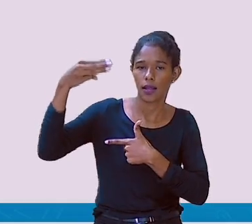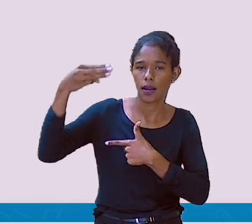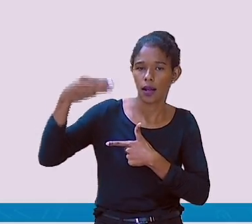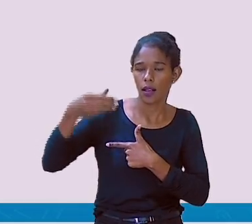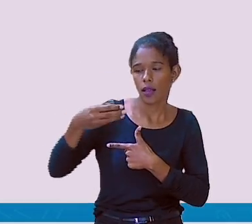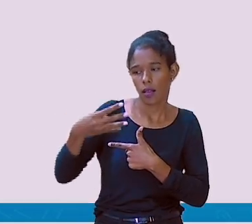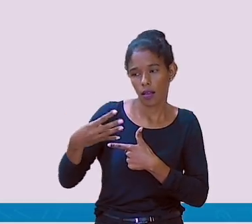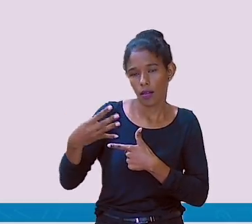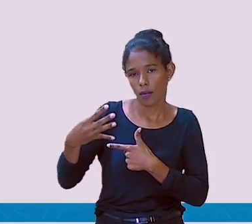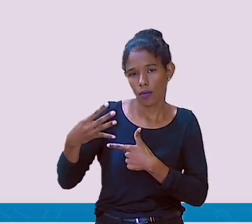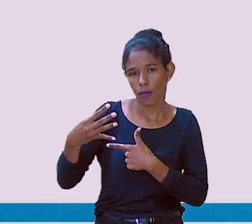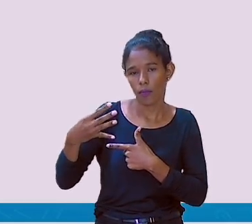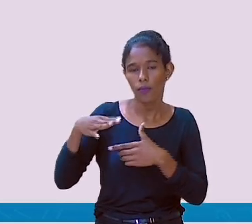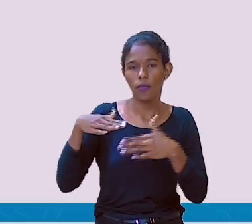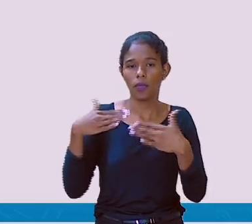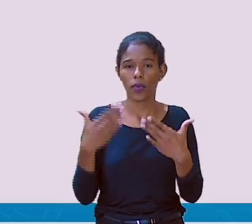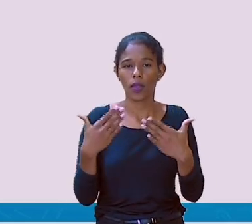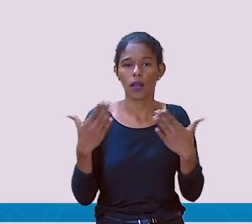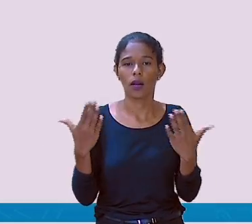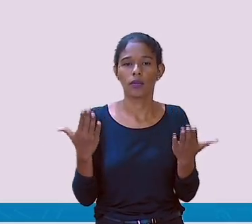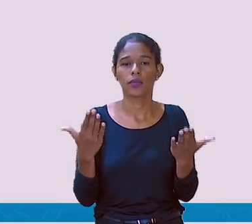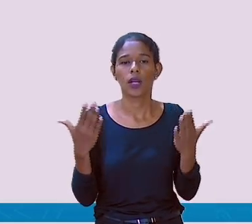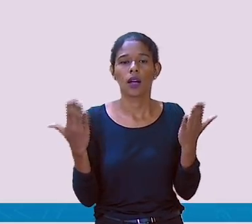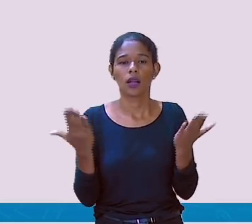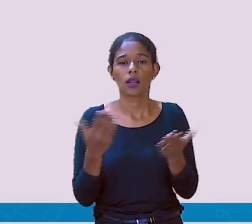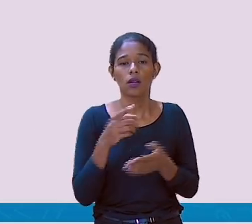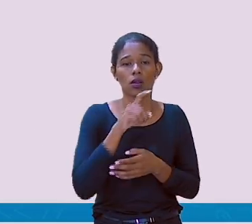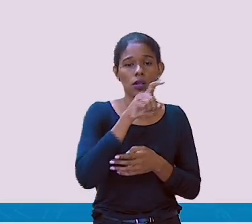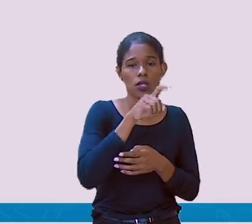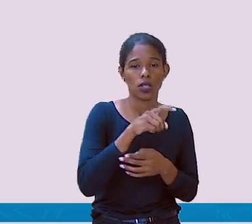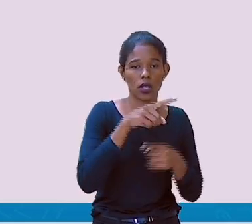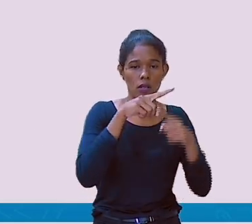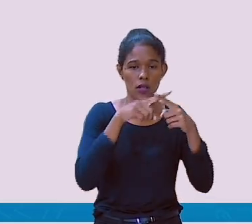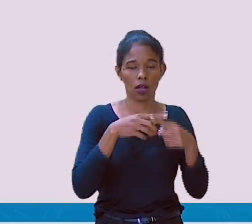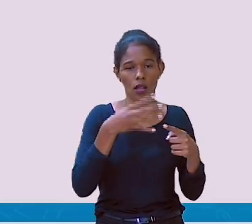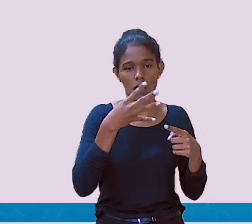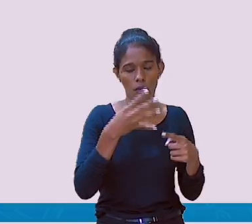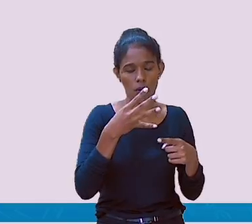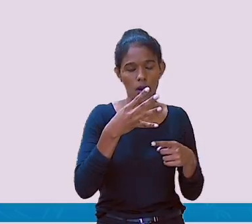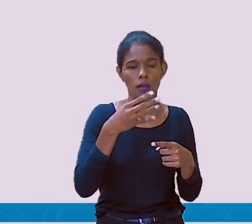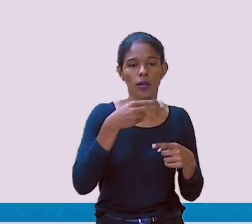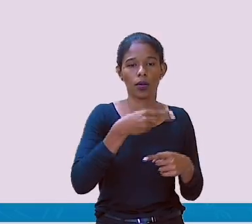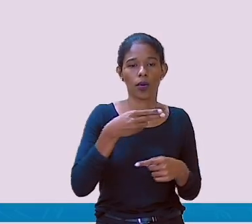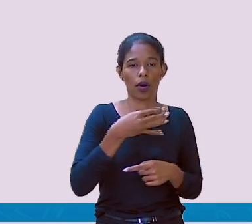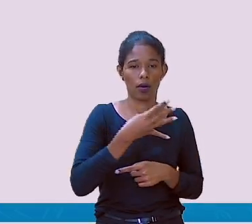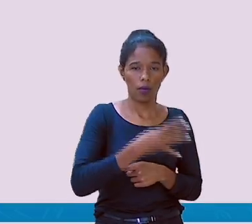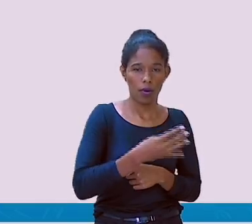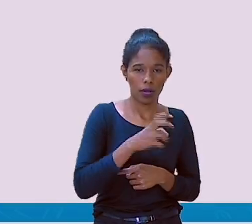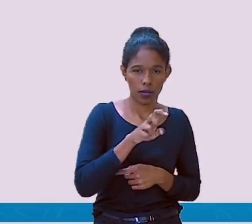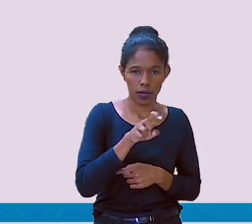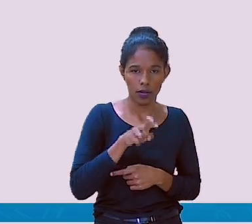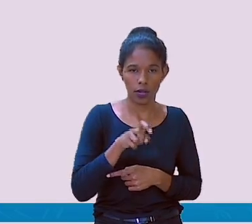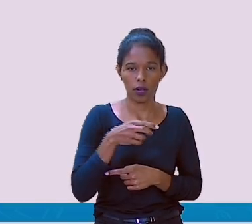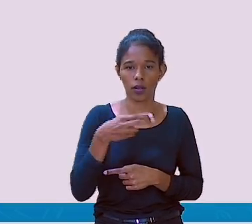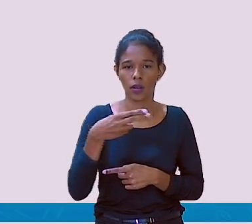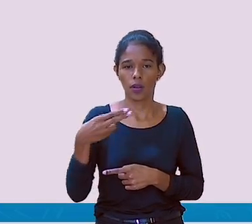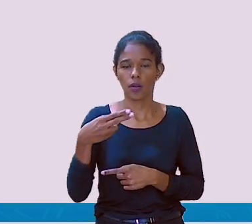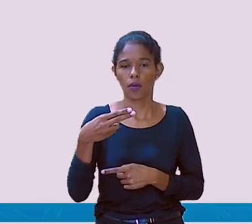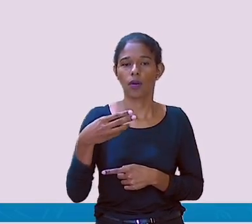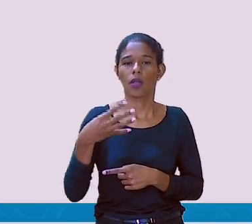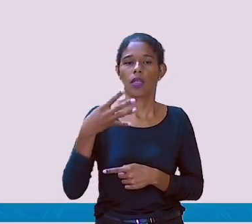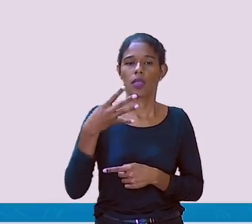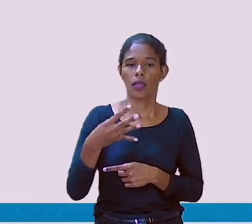vai dar 4. E eu vou multiplicar, ó, x vezes 4, 4x, vai ser igual a 3